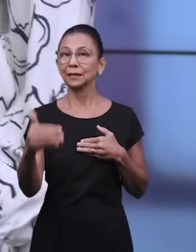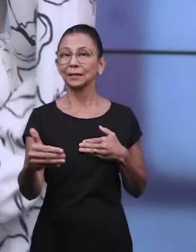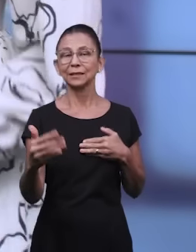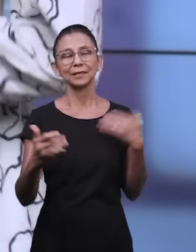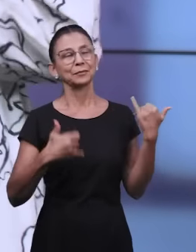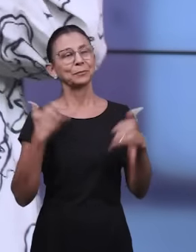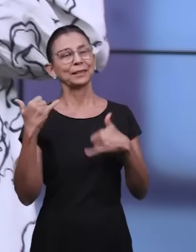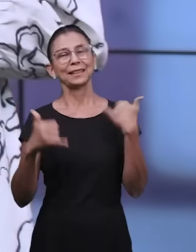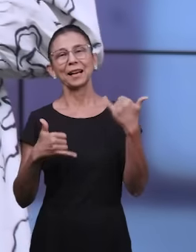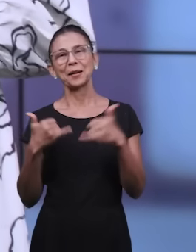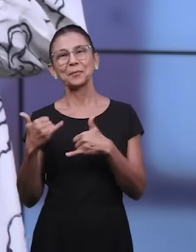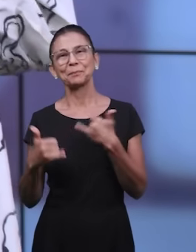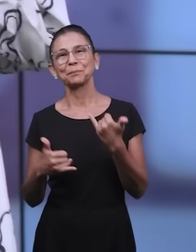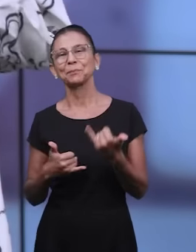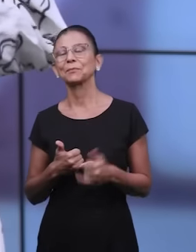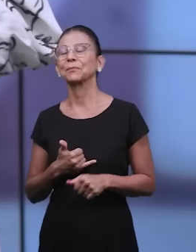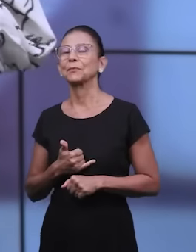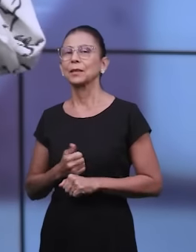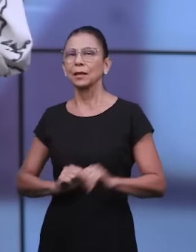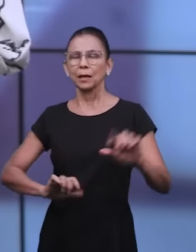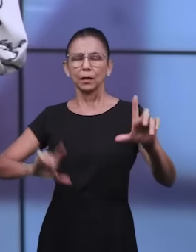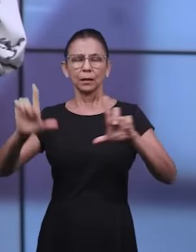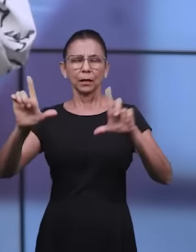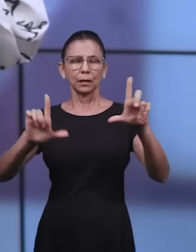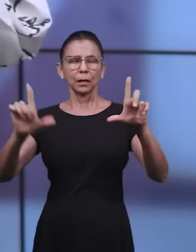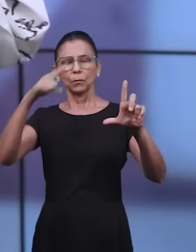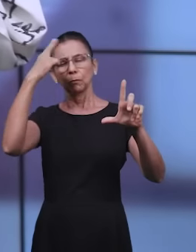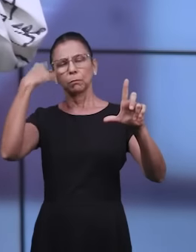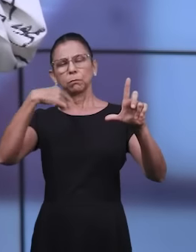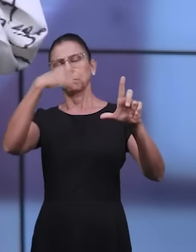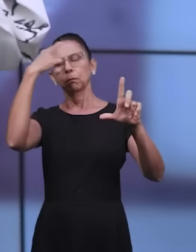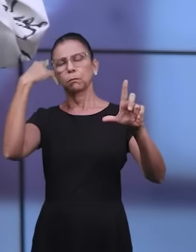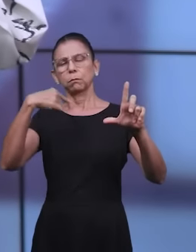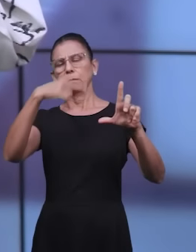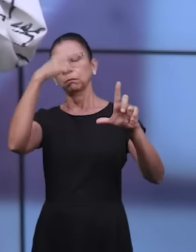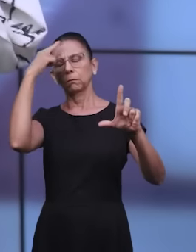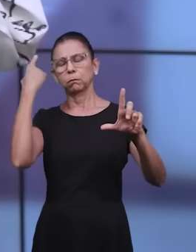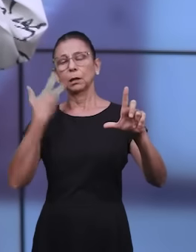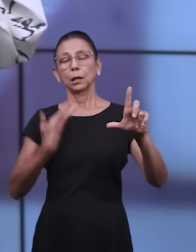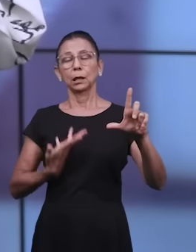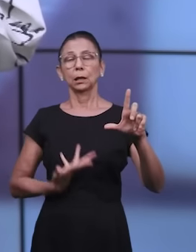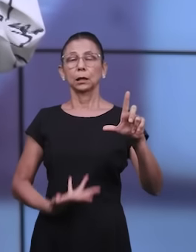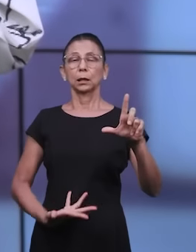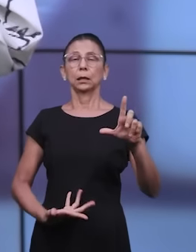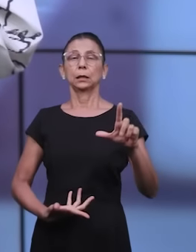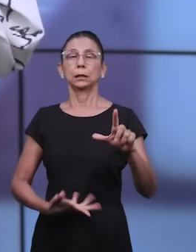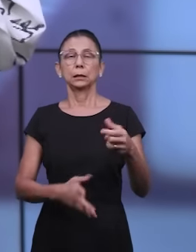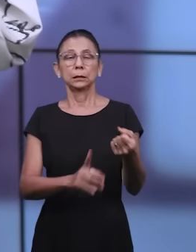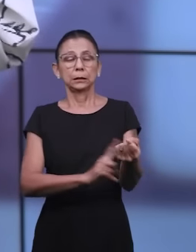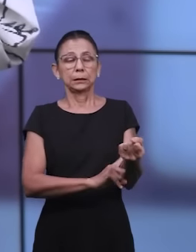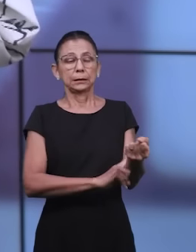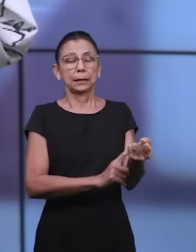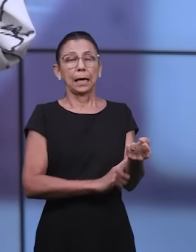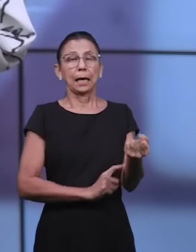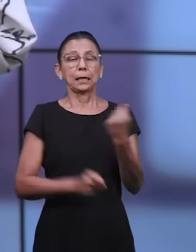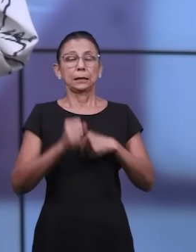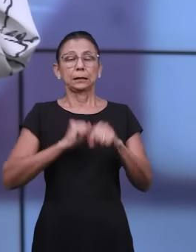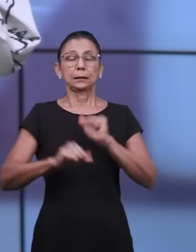é brincar. O tempo nas telas cansa, estressa, hipnotiza,